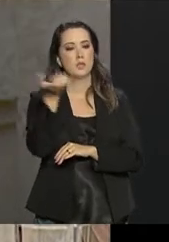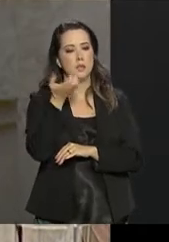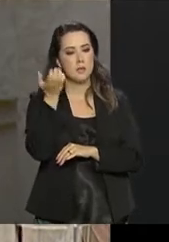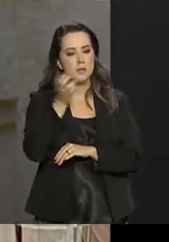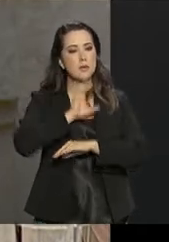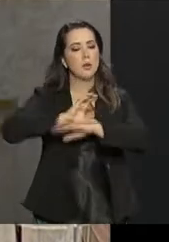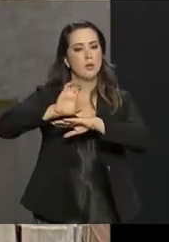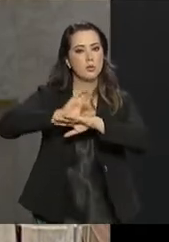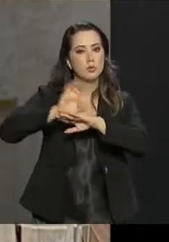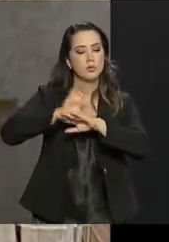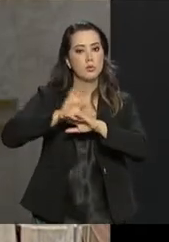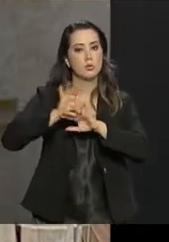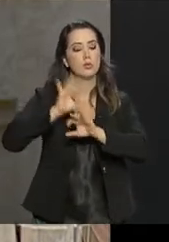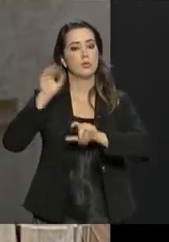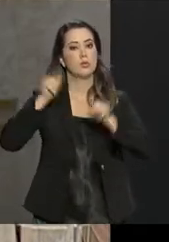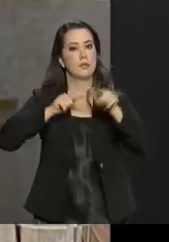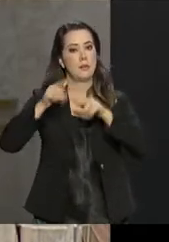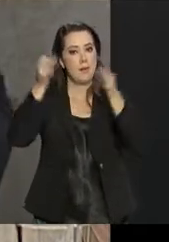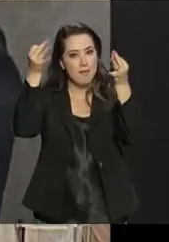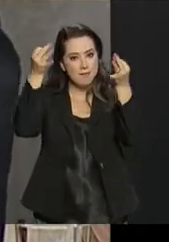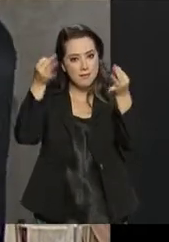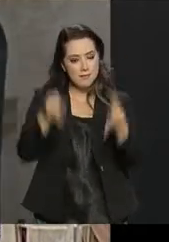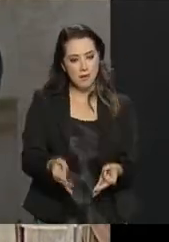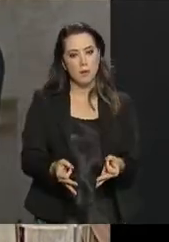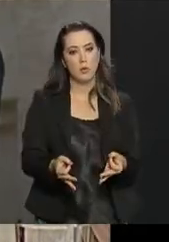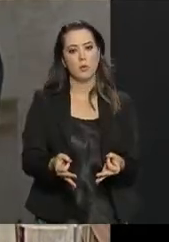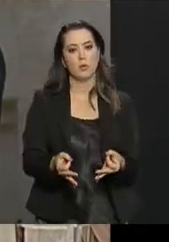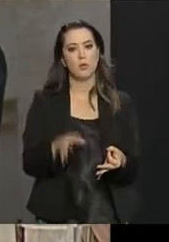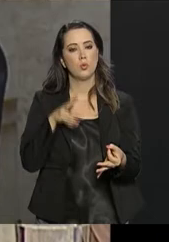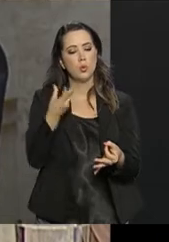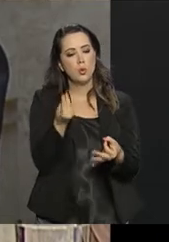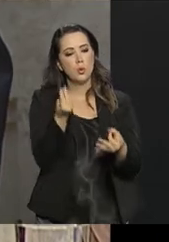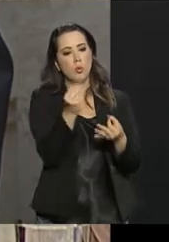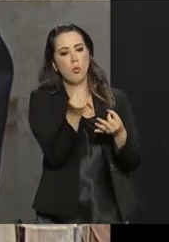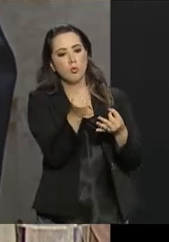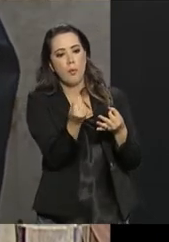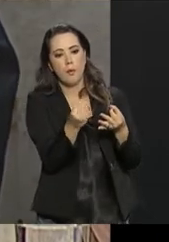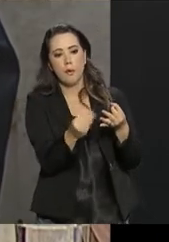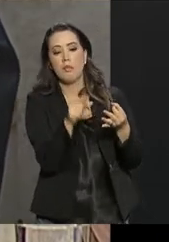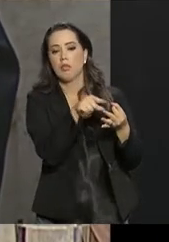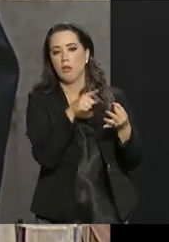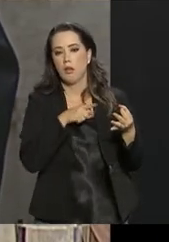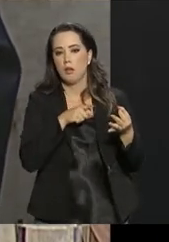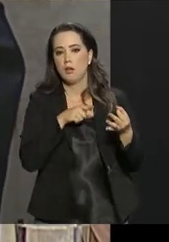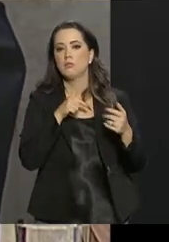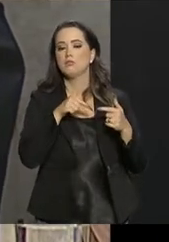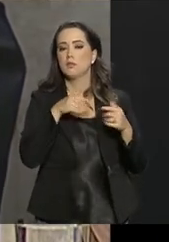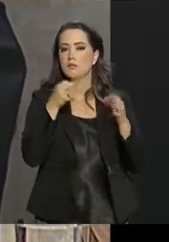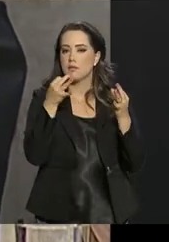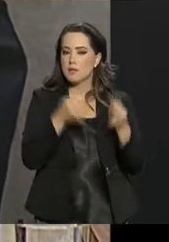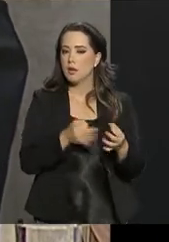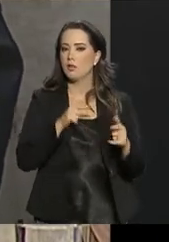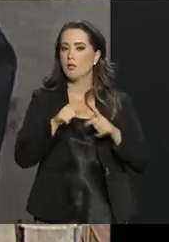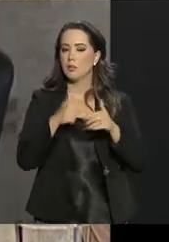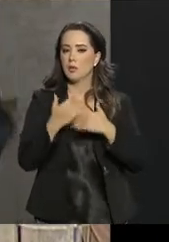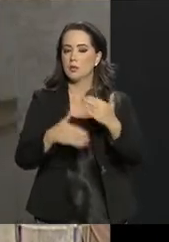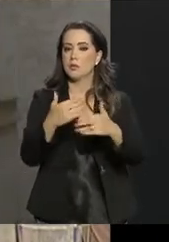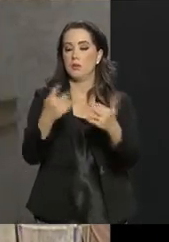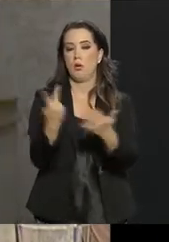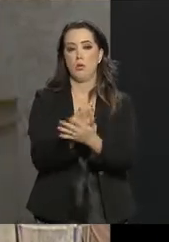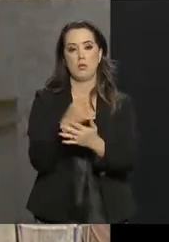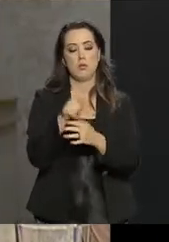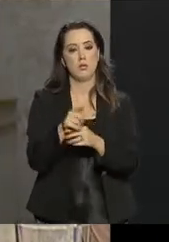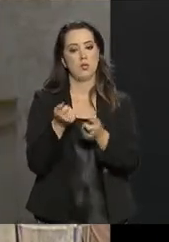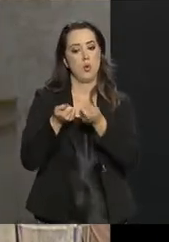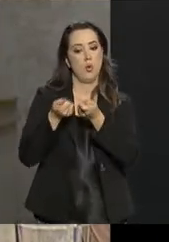constituição tivesse aplicabilidade plena ou seja que todas as suas novas fossem eficazes e portanto não ficou apenas